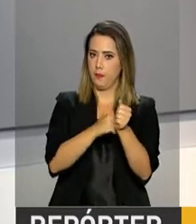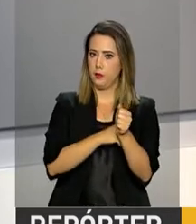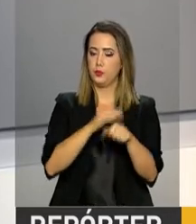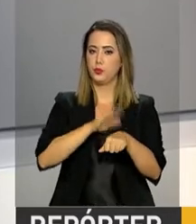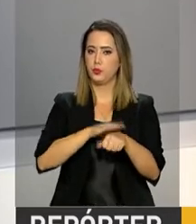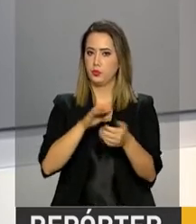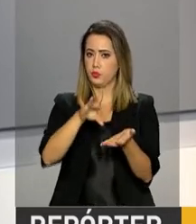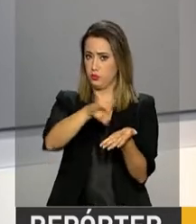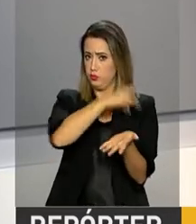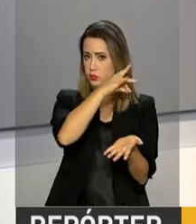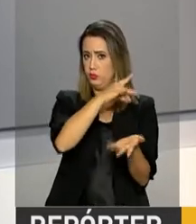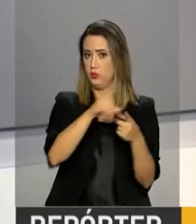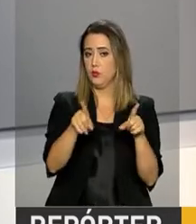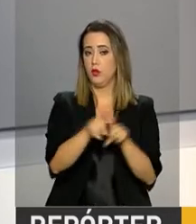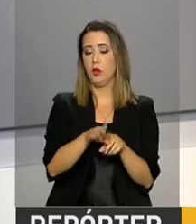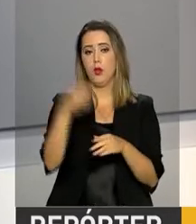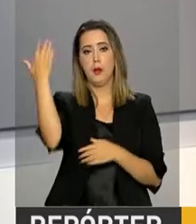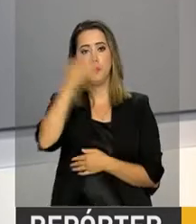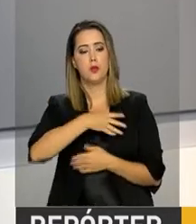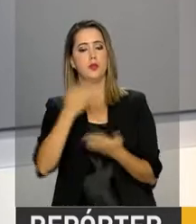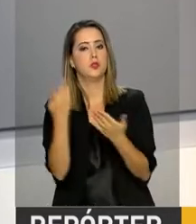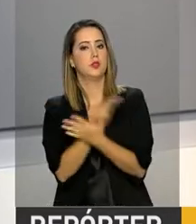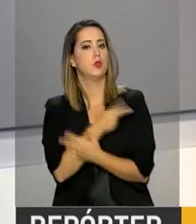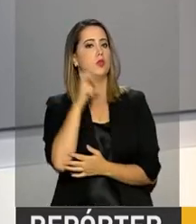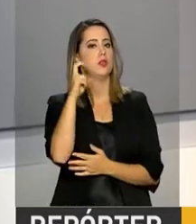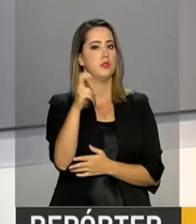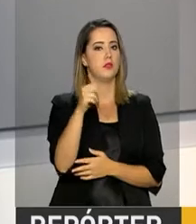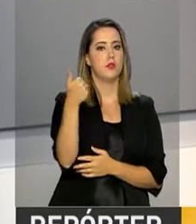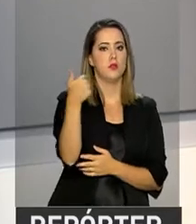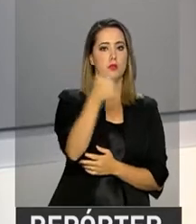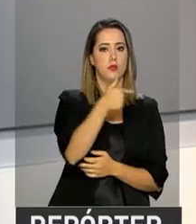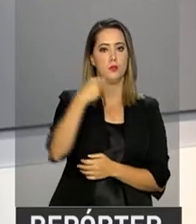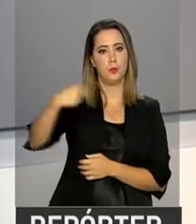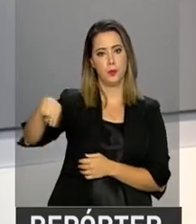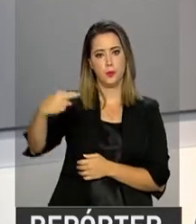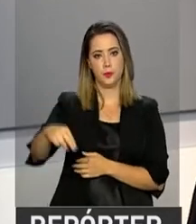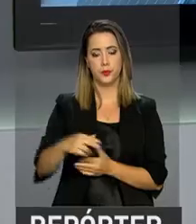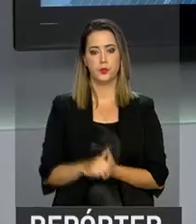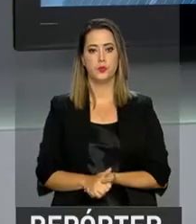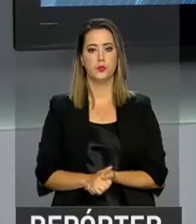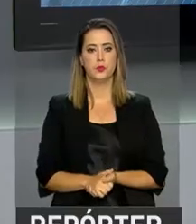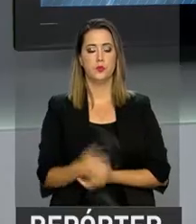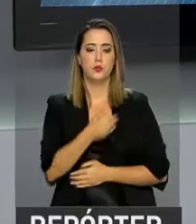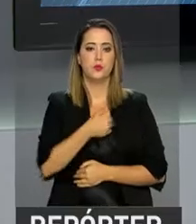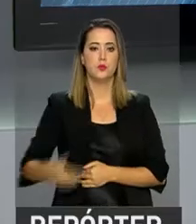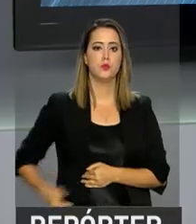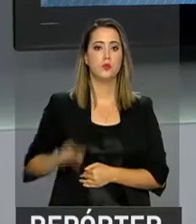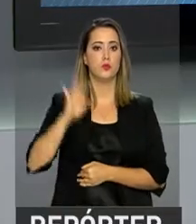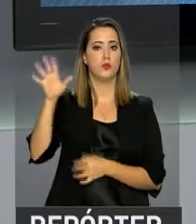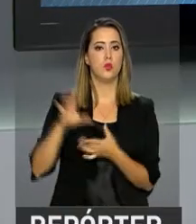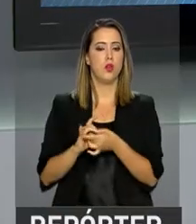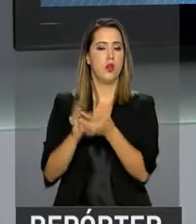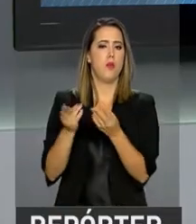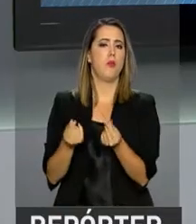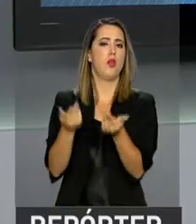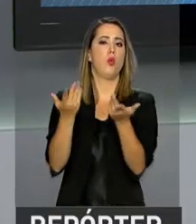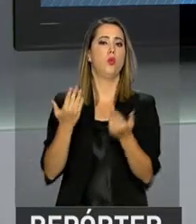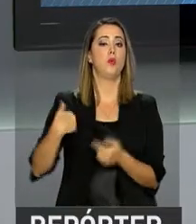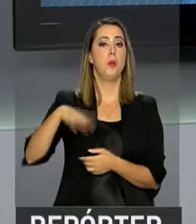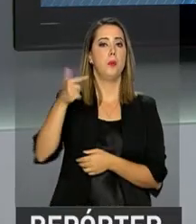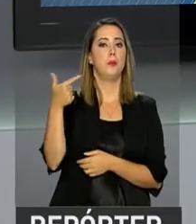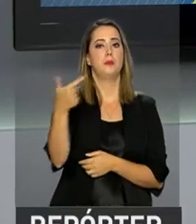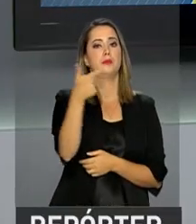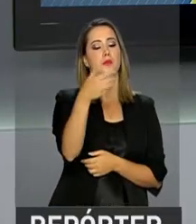da inscrição. As provas serão aplicadas nos dias 5 e 12 de novembro. O governo federal liberou mais de